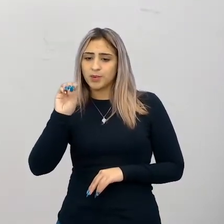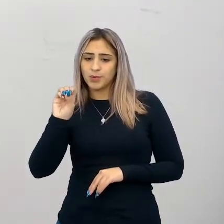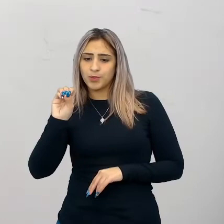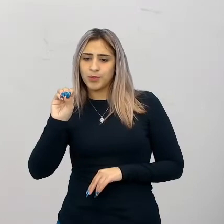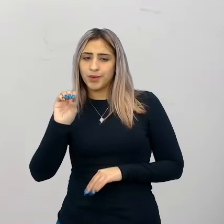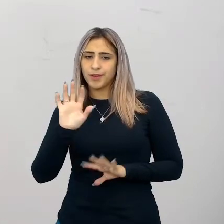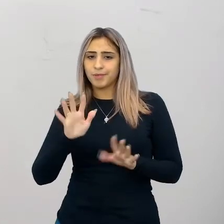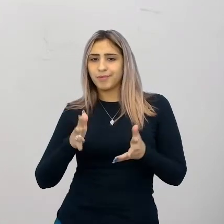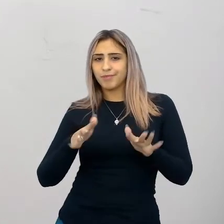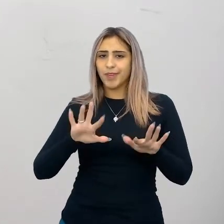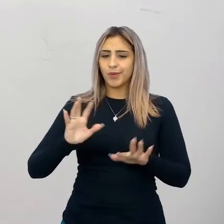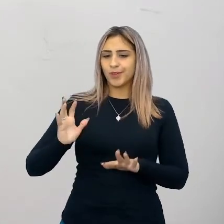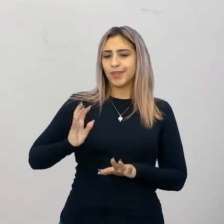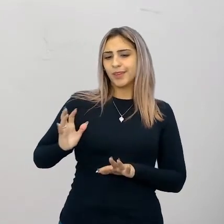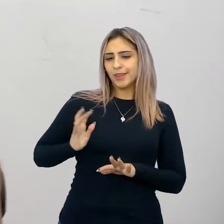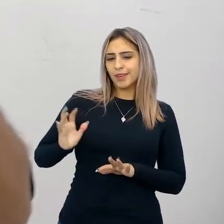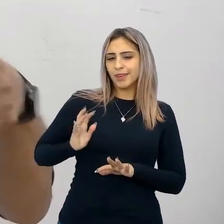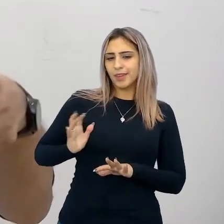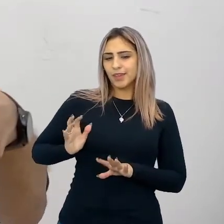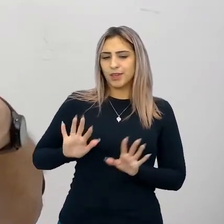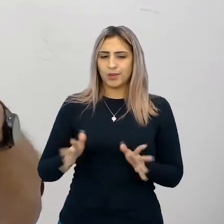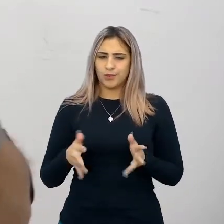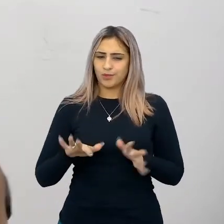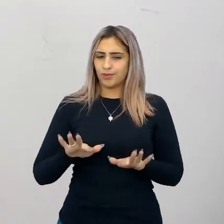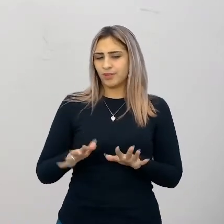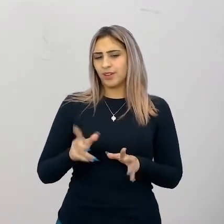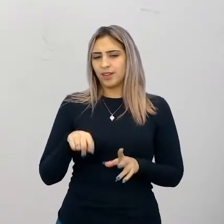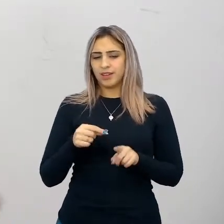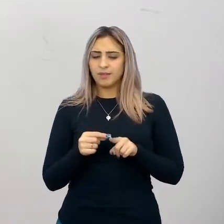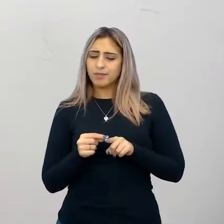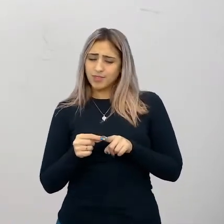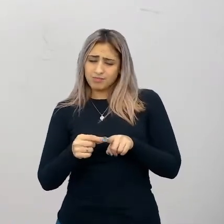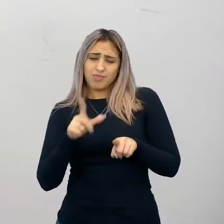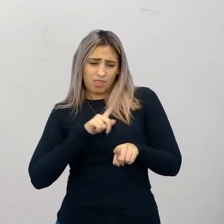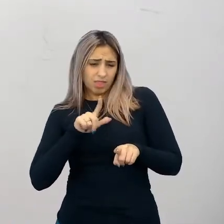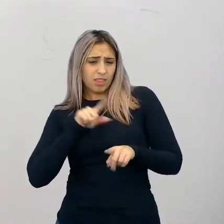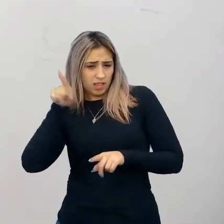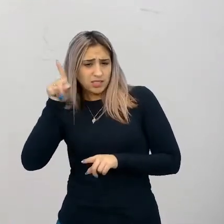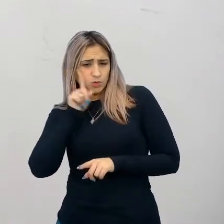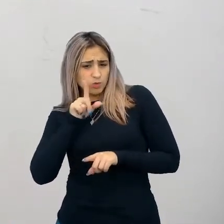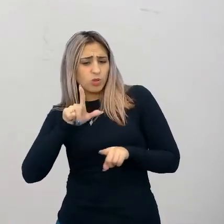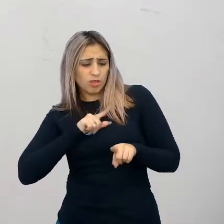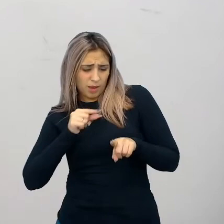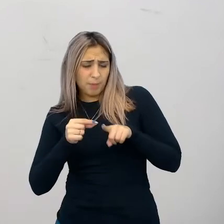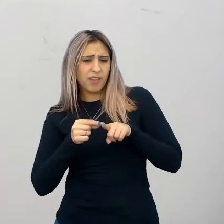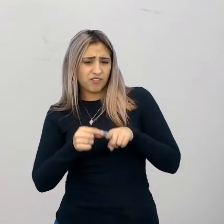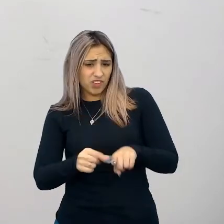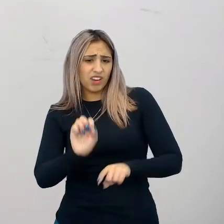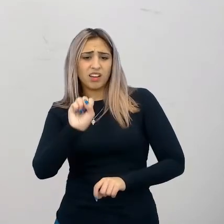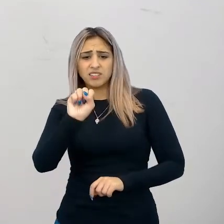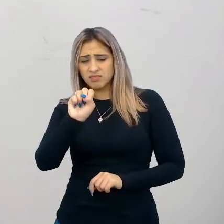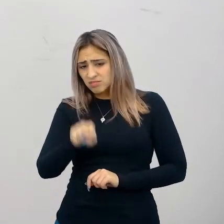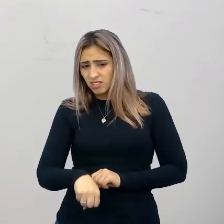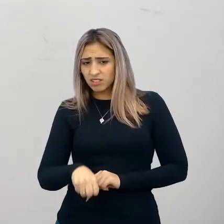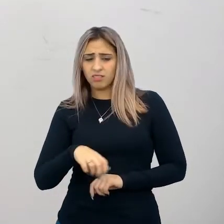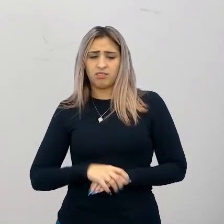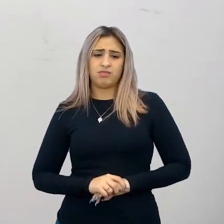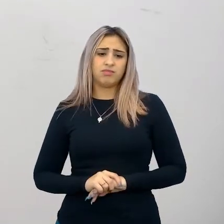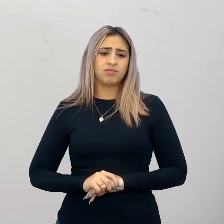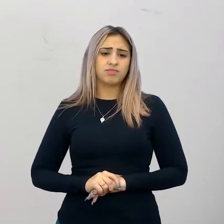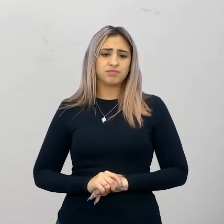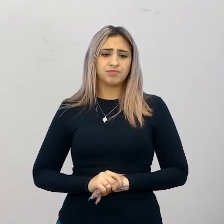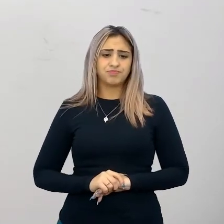lá mais chamam de os locais, geralmente os grandes centros, tem favelas, tem também, tem um filme que fala muito sobre isso, é o Dia